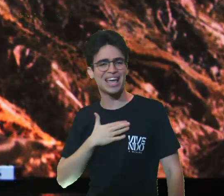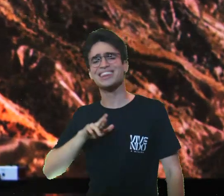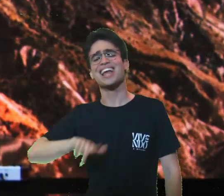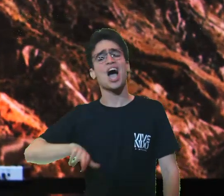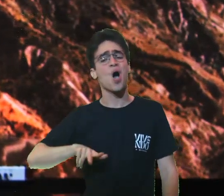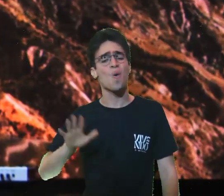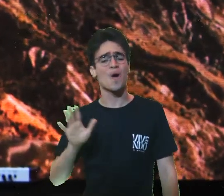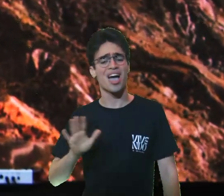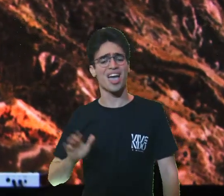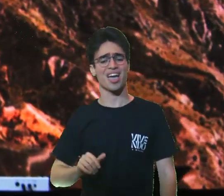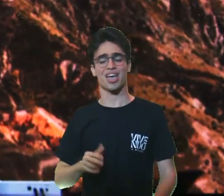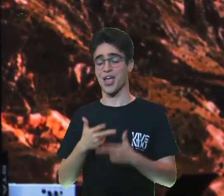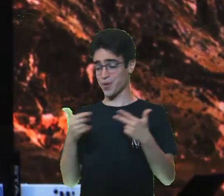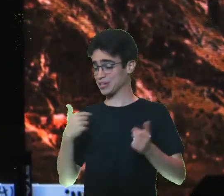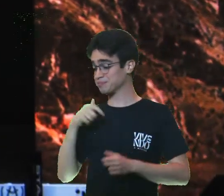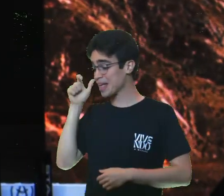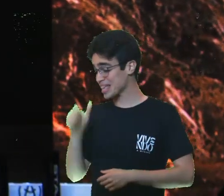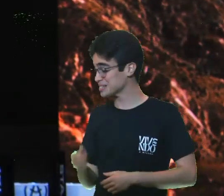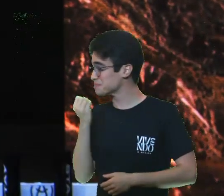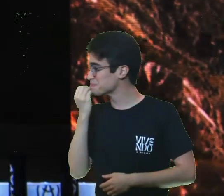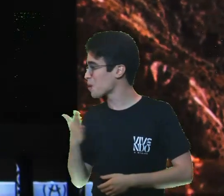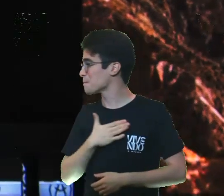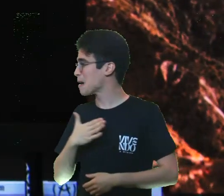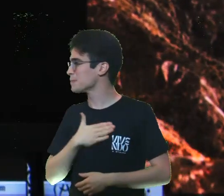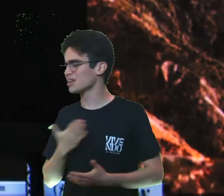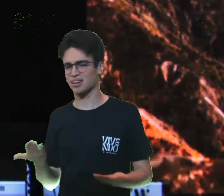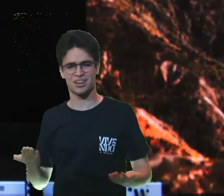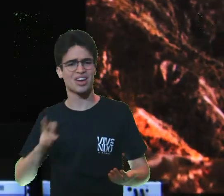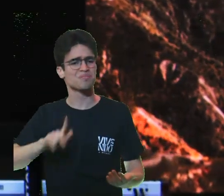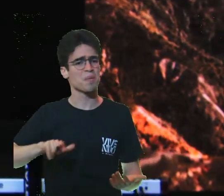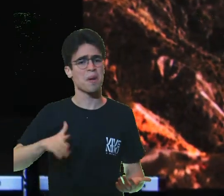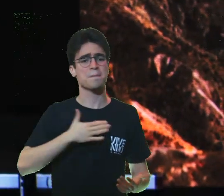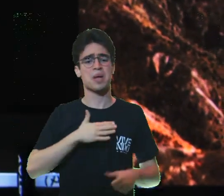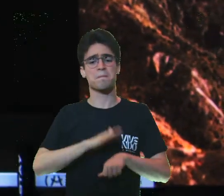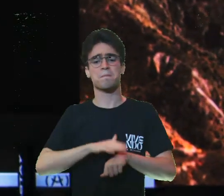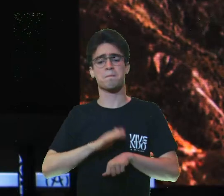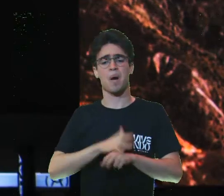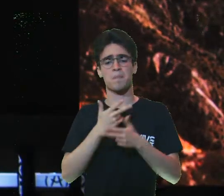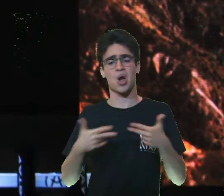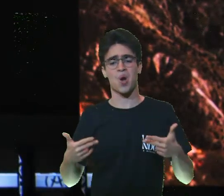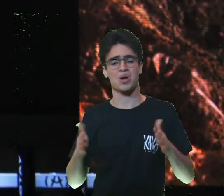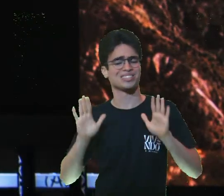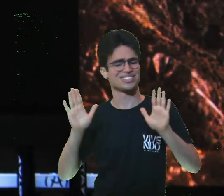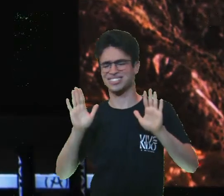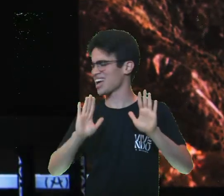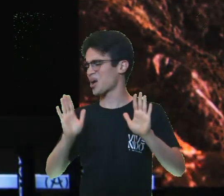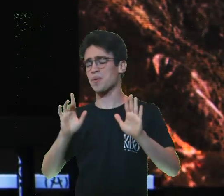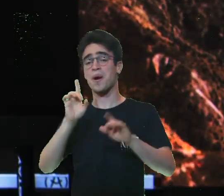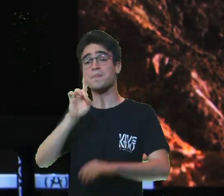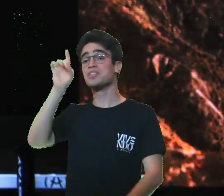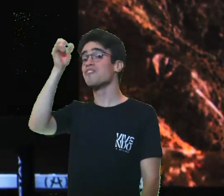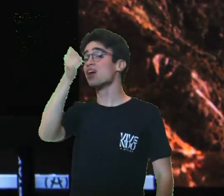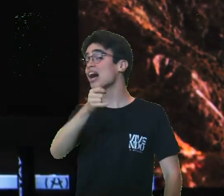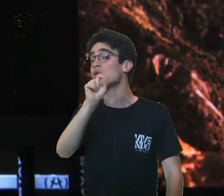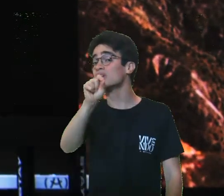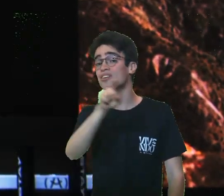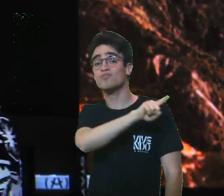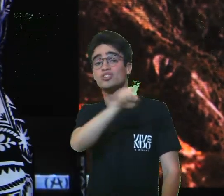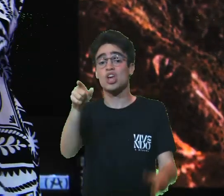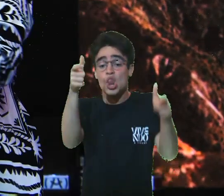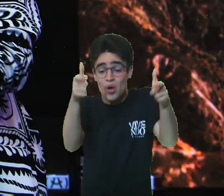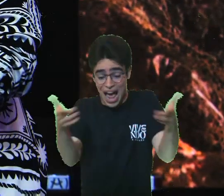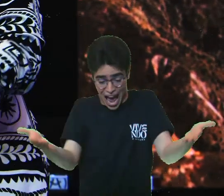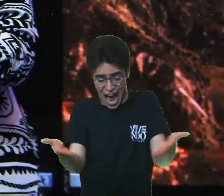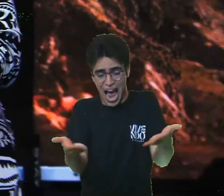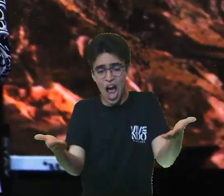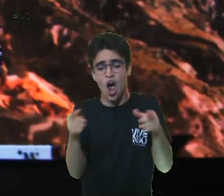que é interessante para nós, nas nossas próprias demandas. Mas Deus está dizendo, de onde você está, desse